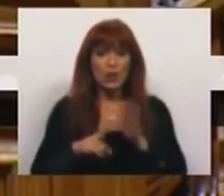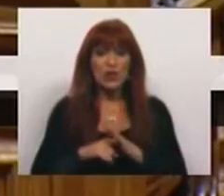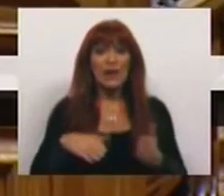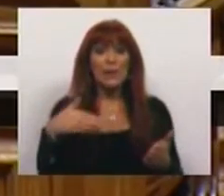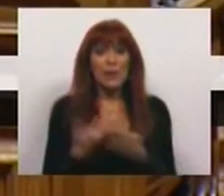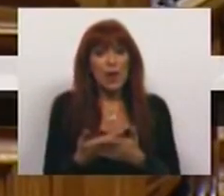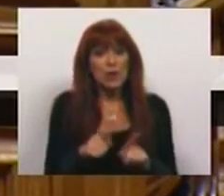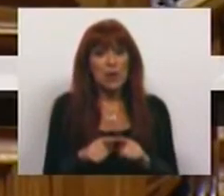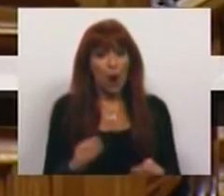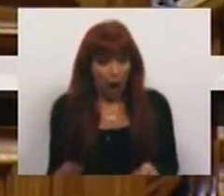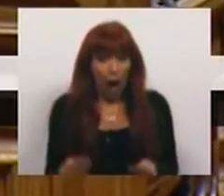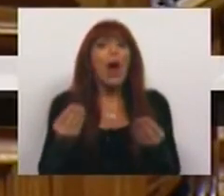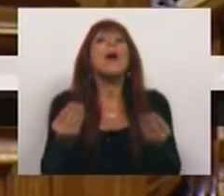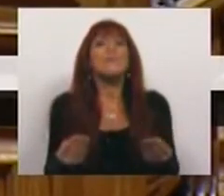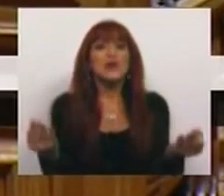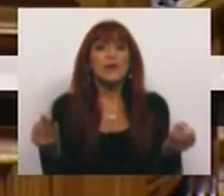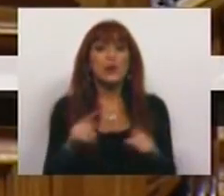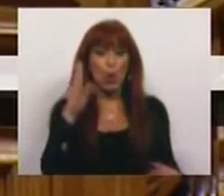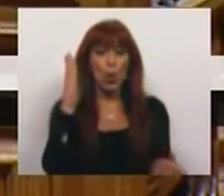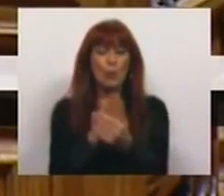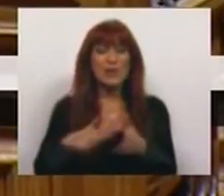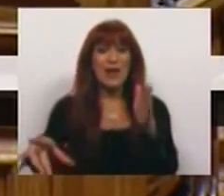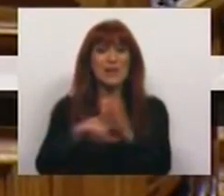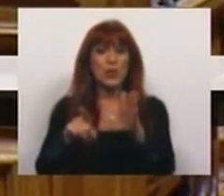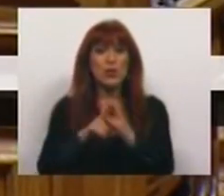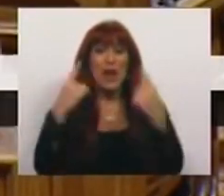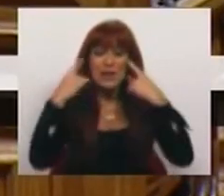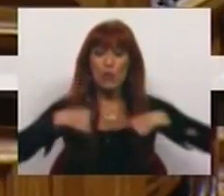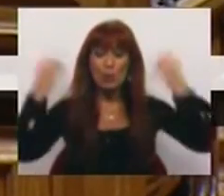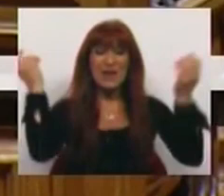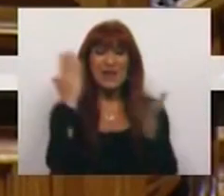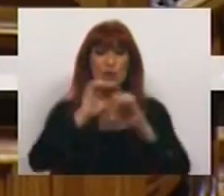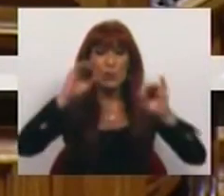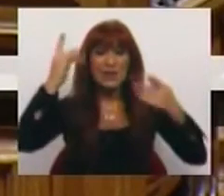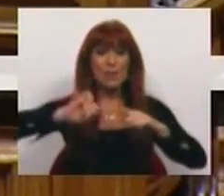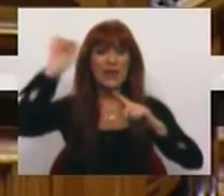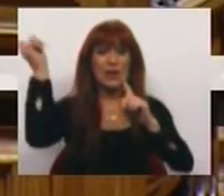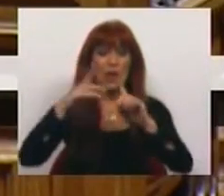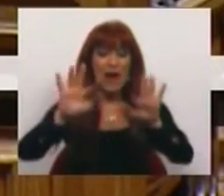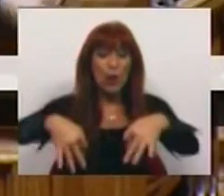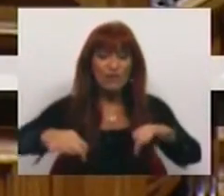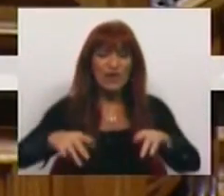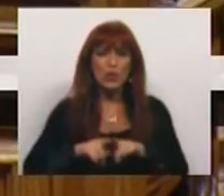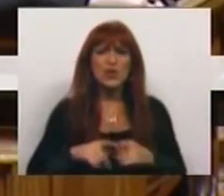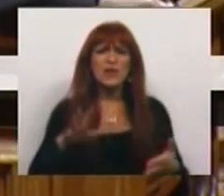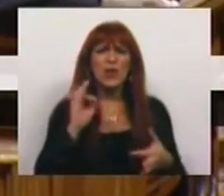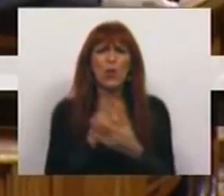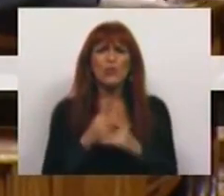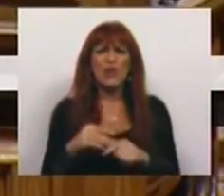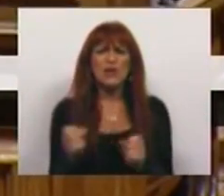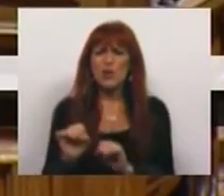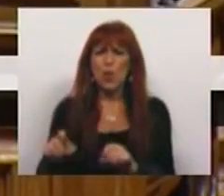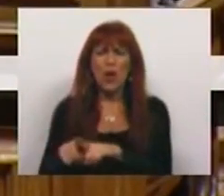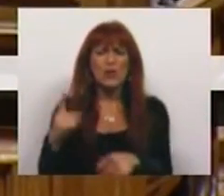levou à sua apresentação. O processo legislativo é público do princípio ao fim. Não se peça publicidade, é um processo